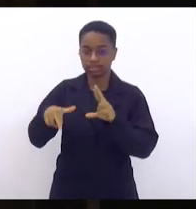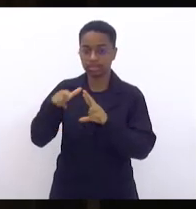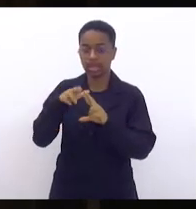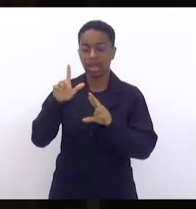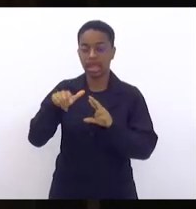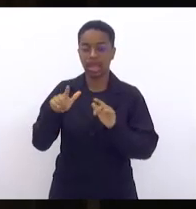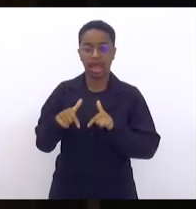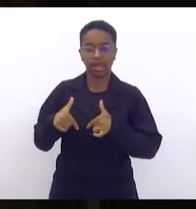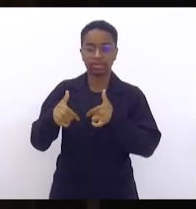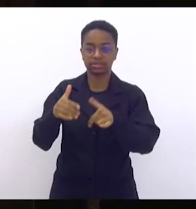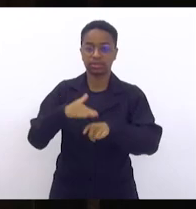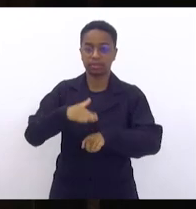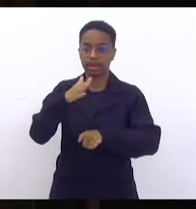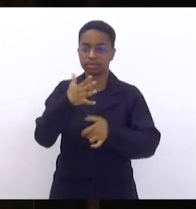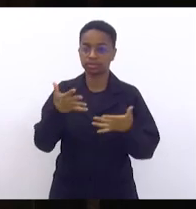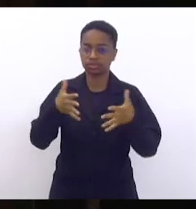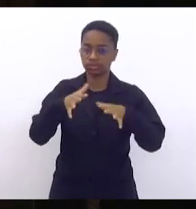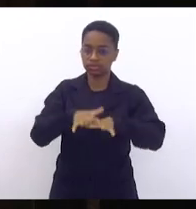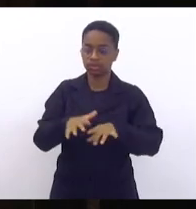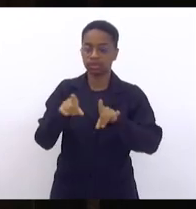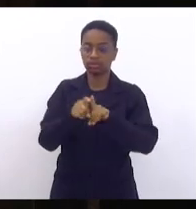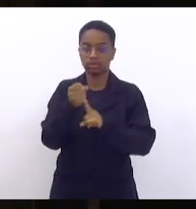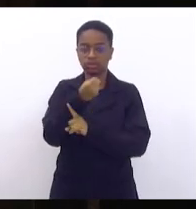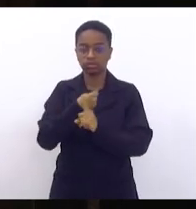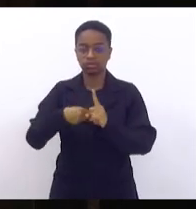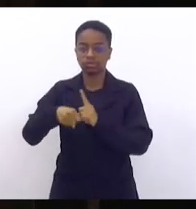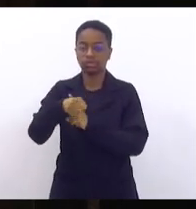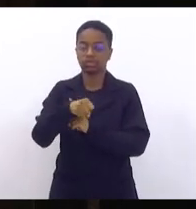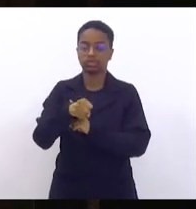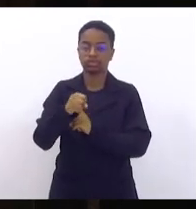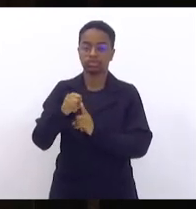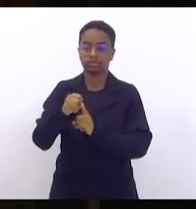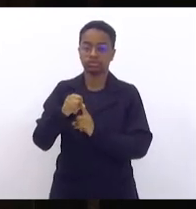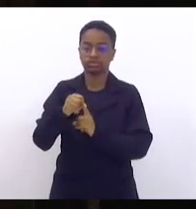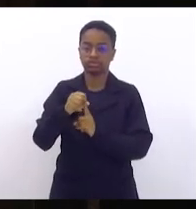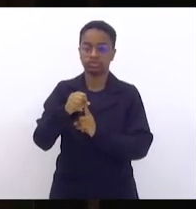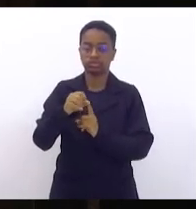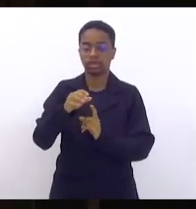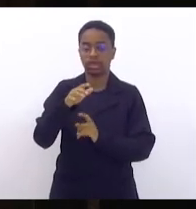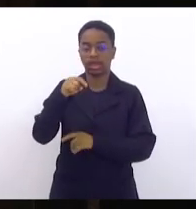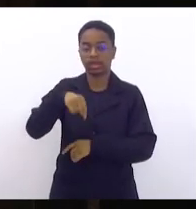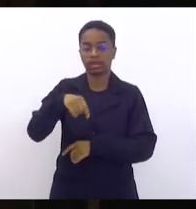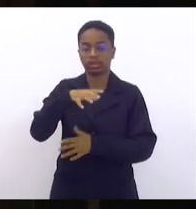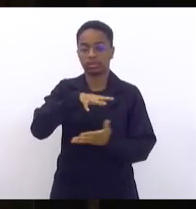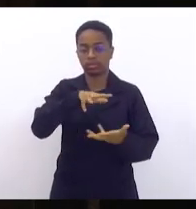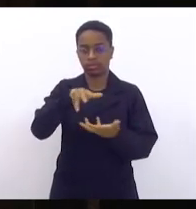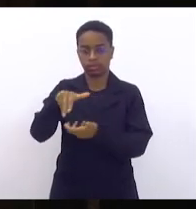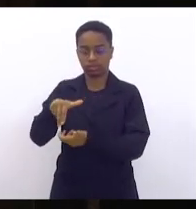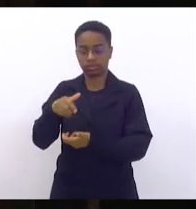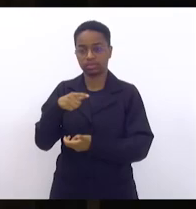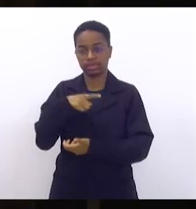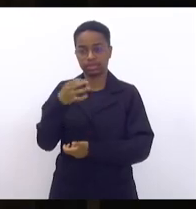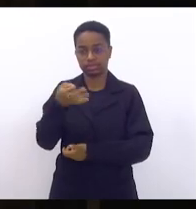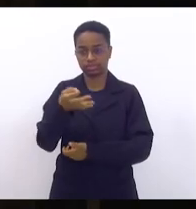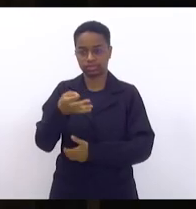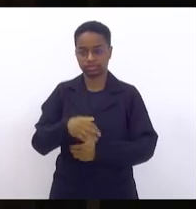ato mais inclusivo e social sócio Ambiental do planeta posso te garantir isso